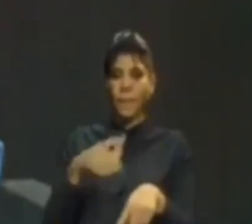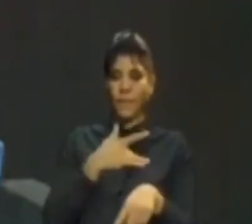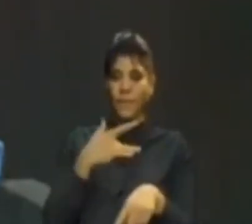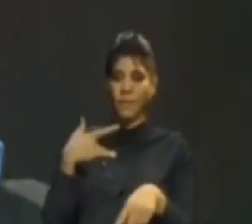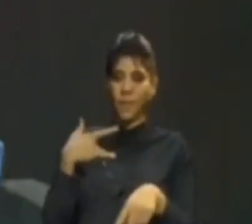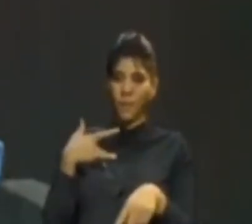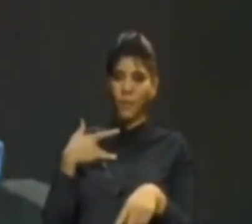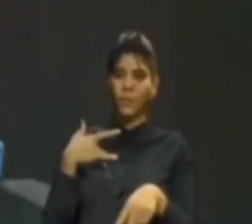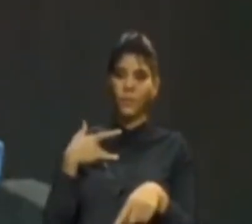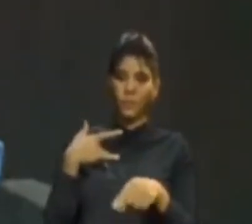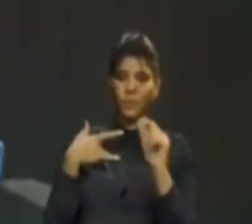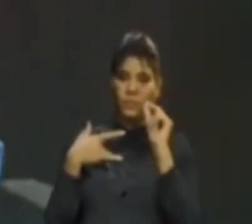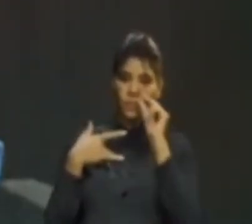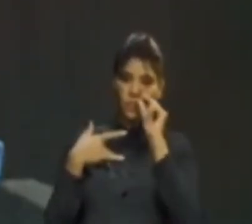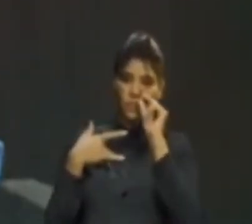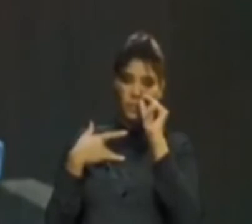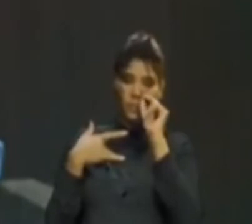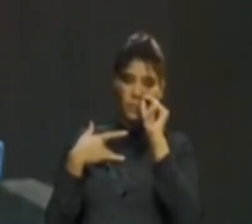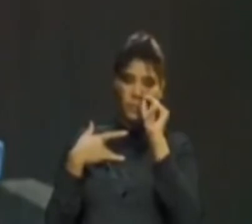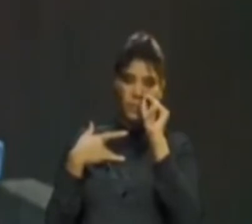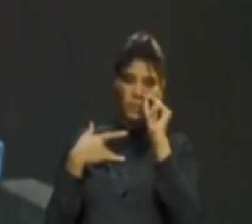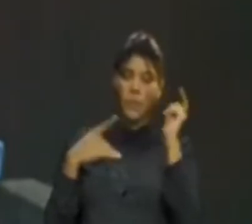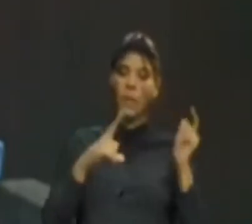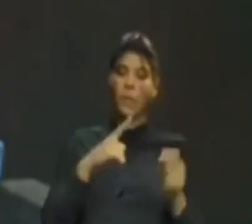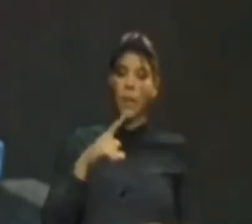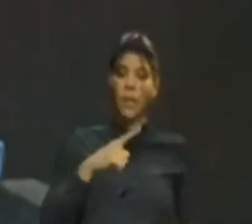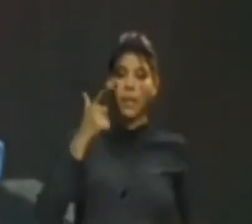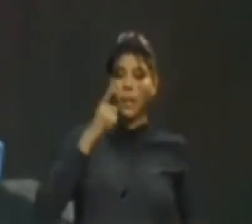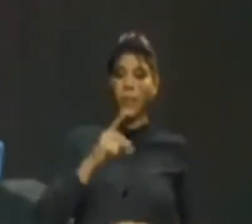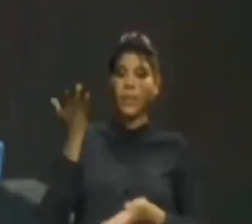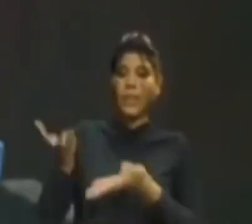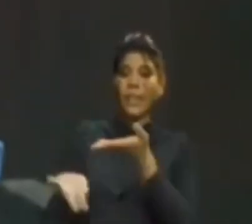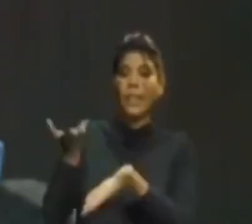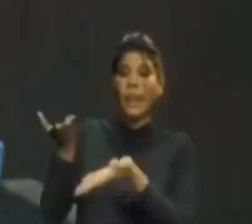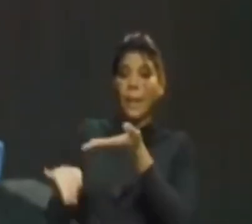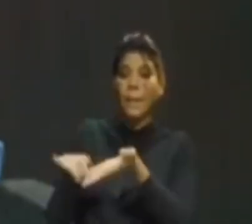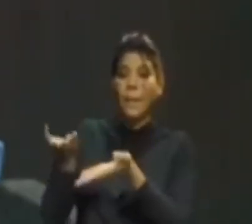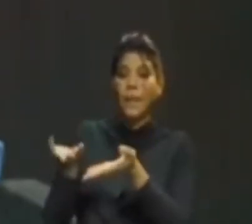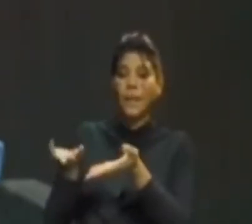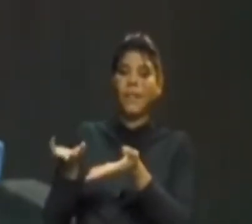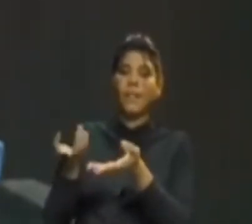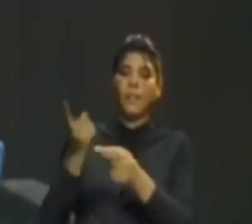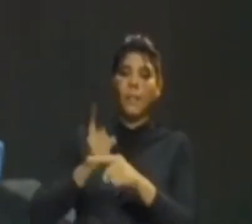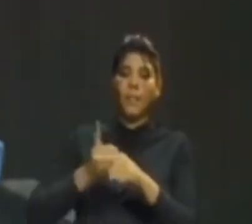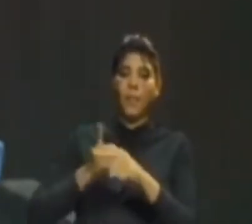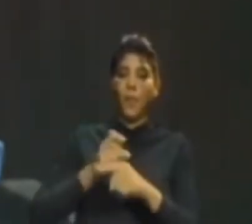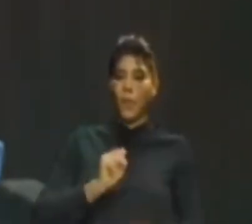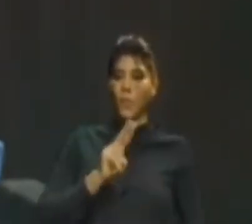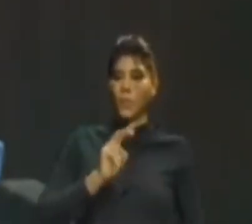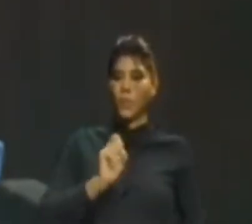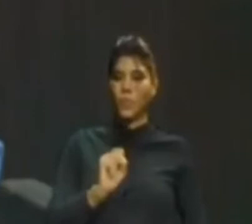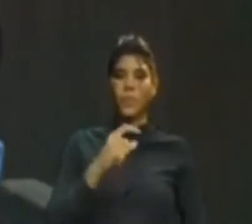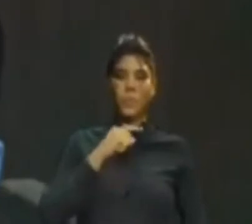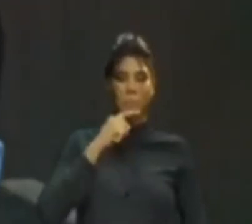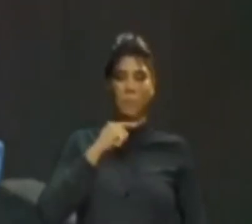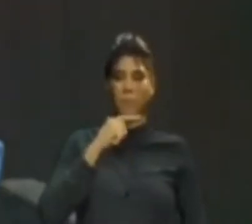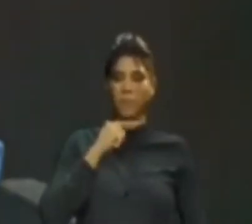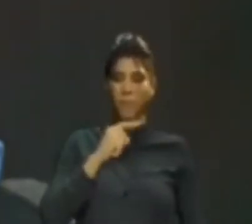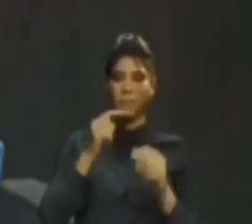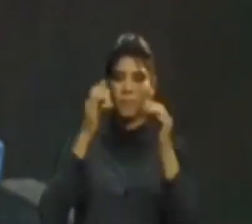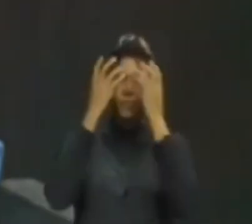saúde suplementar para ter acesso a terapias que lamentavelmente Não Tem no SUS digo